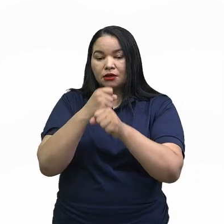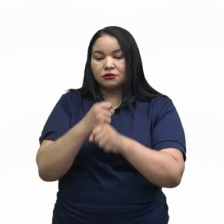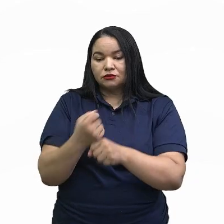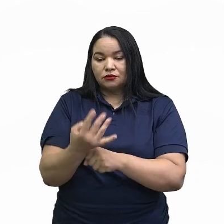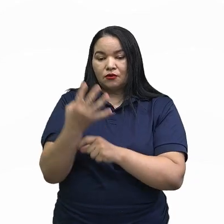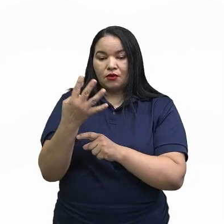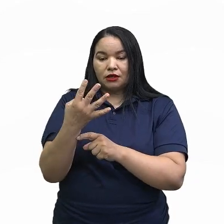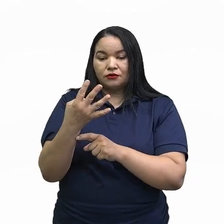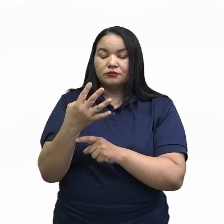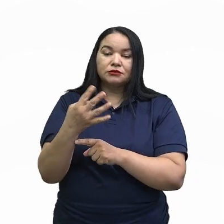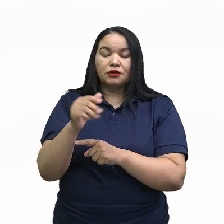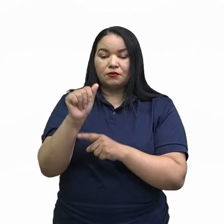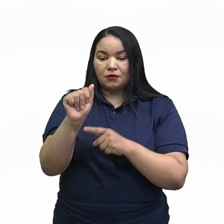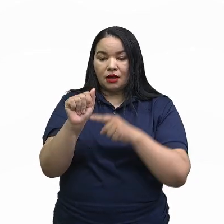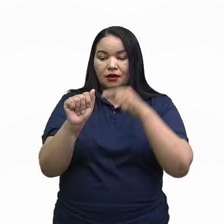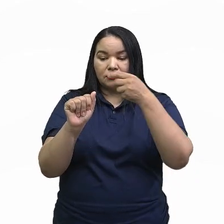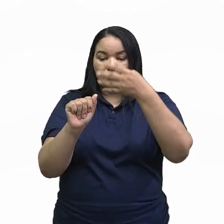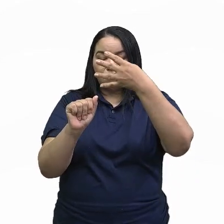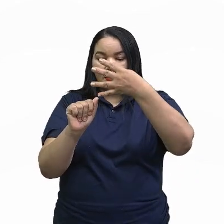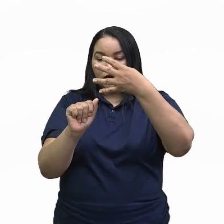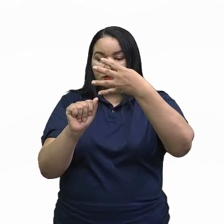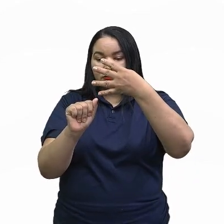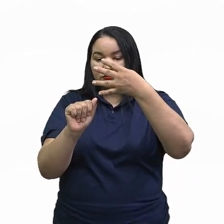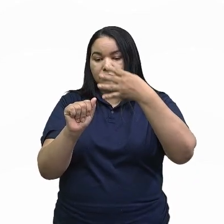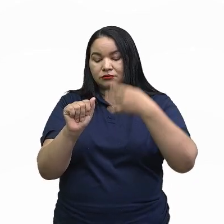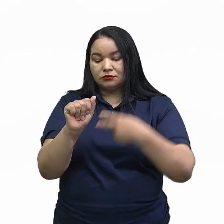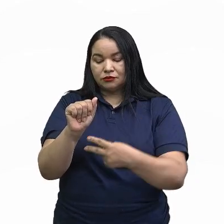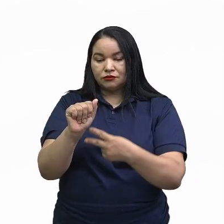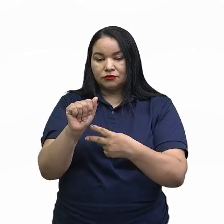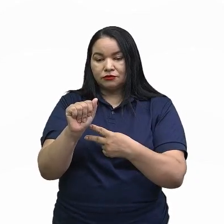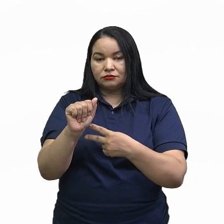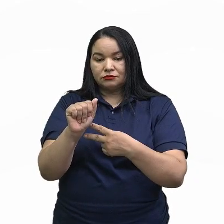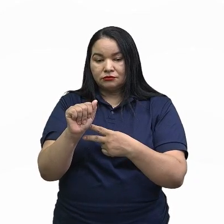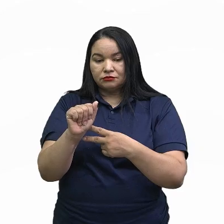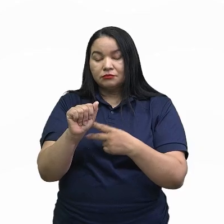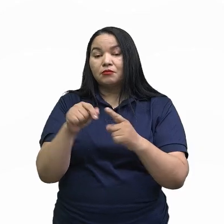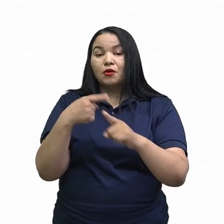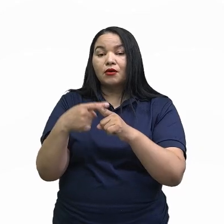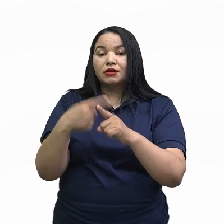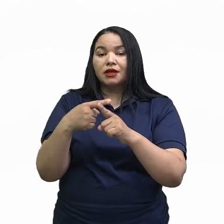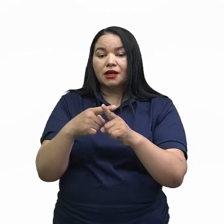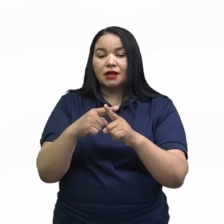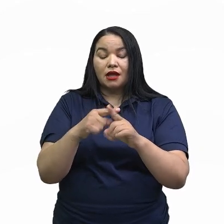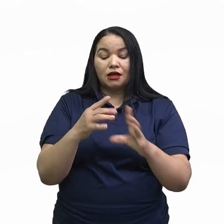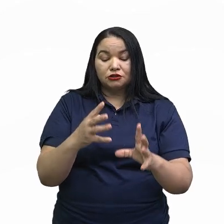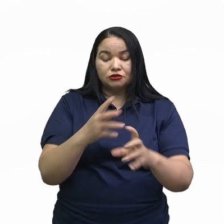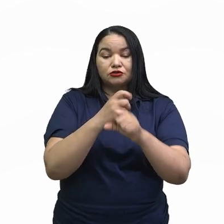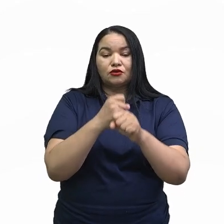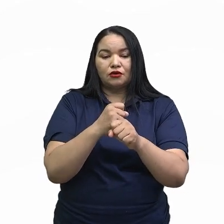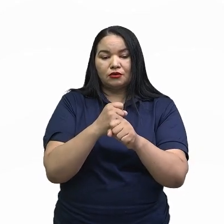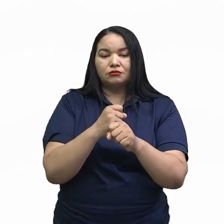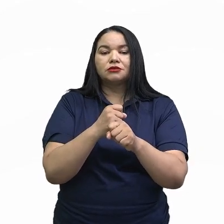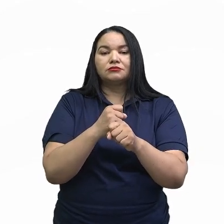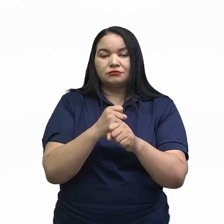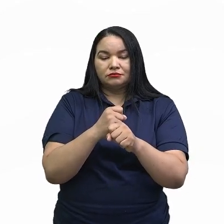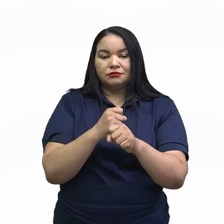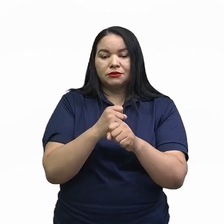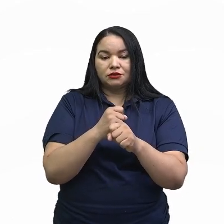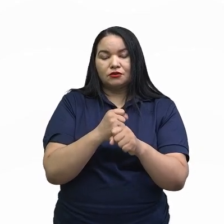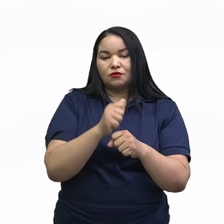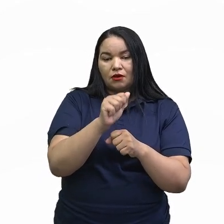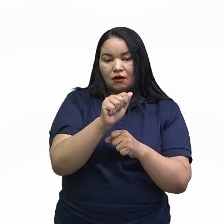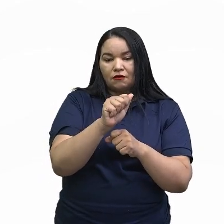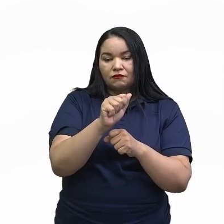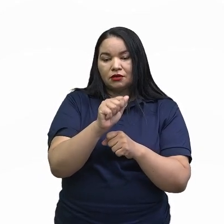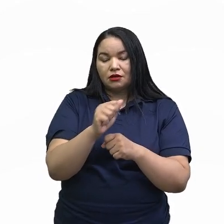número de massa em cima 4, porque é o somatório de todas as partículas desse alfa, né? 2